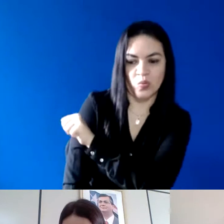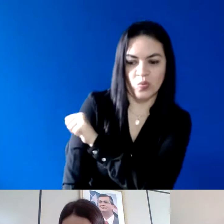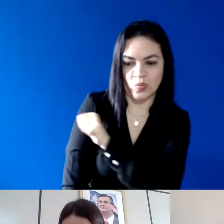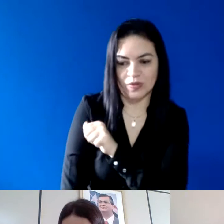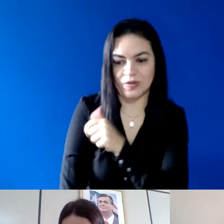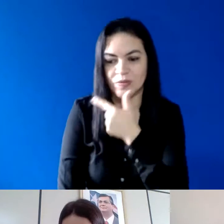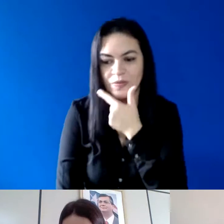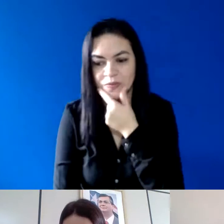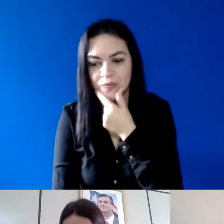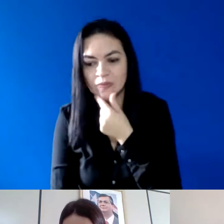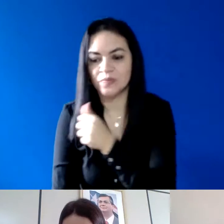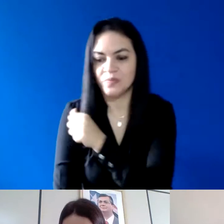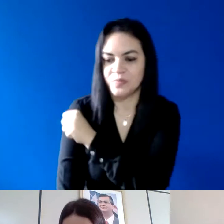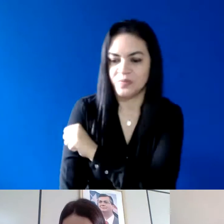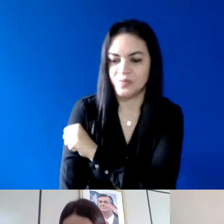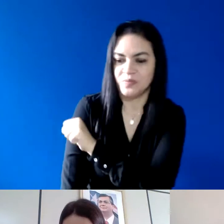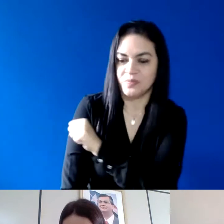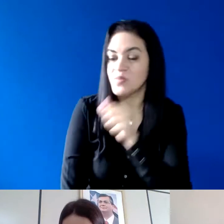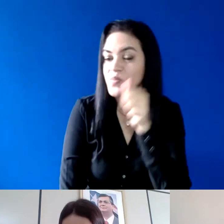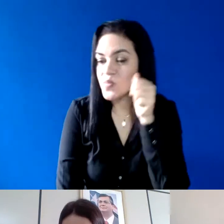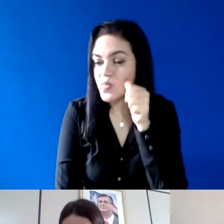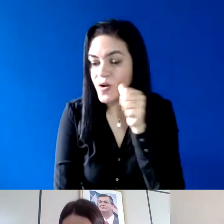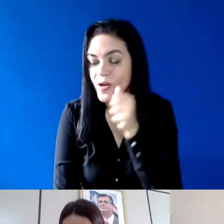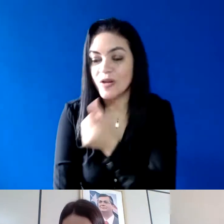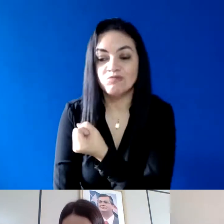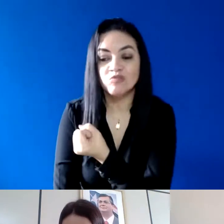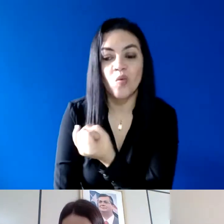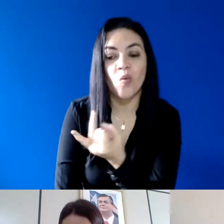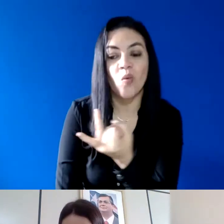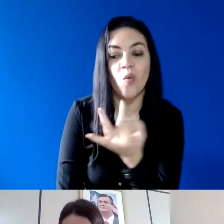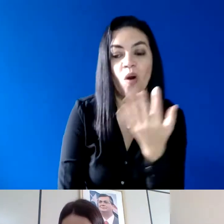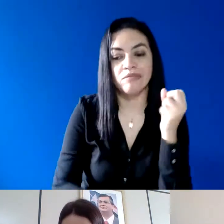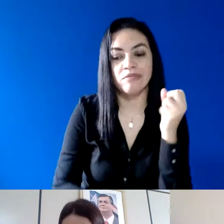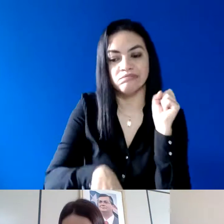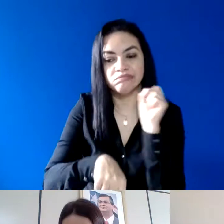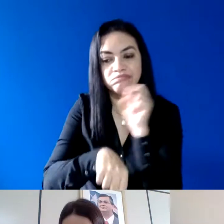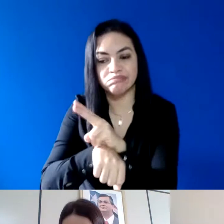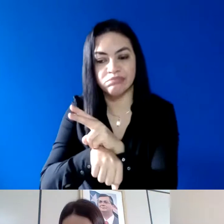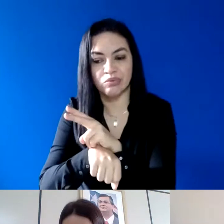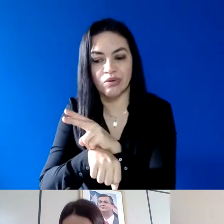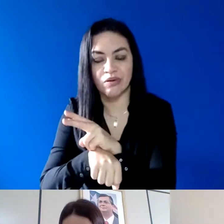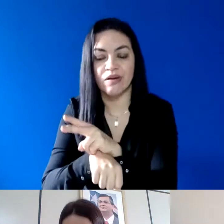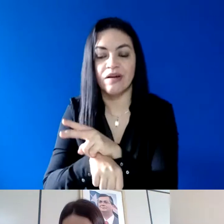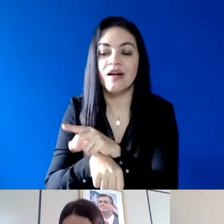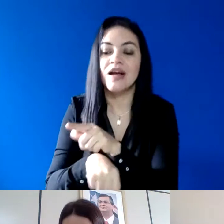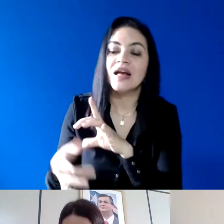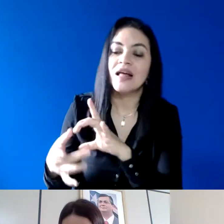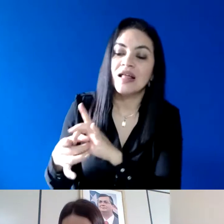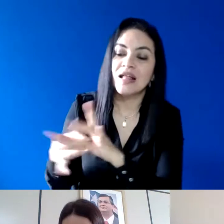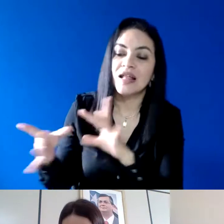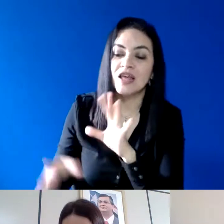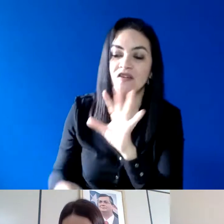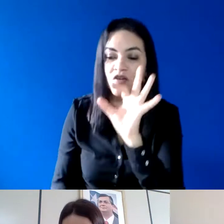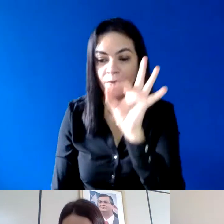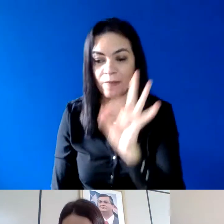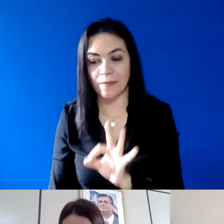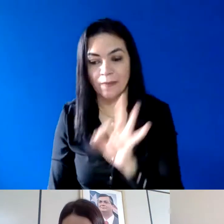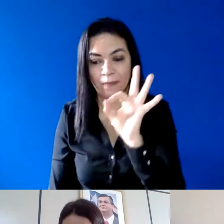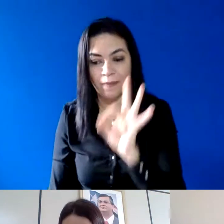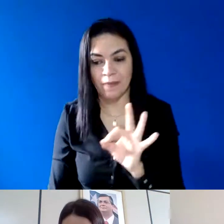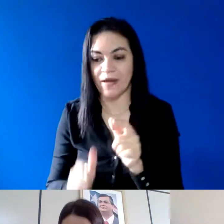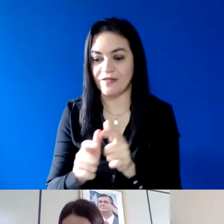enfermeiras. Então, o quantitativo de vagas disponibilizados, ele tem um maior percentual para a